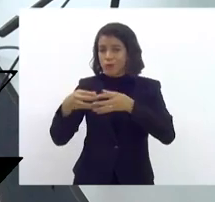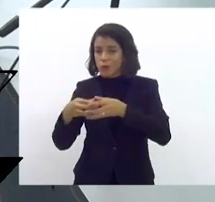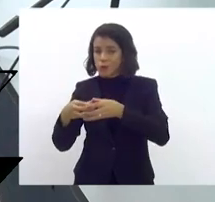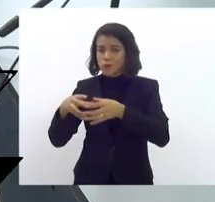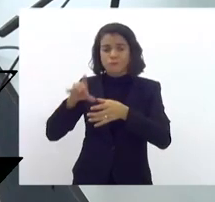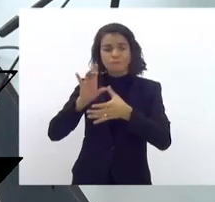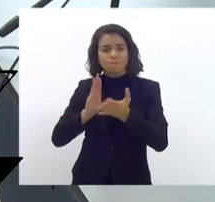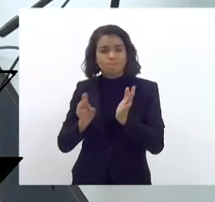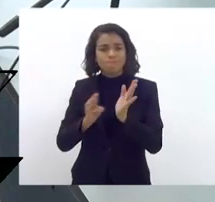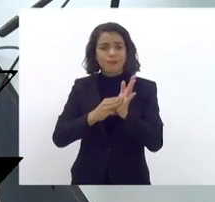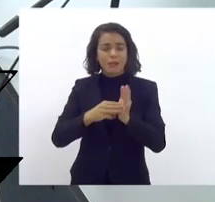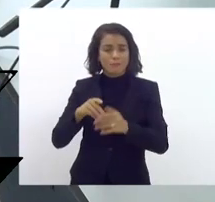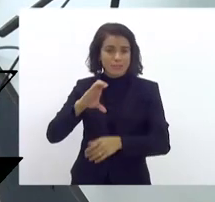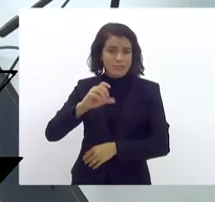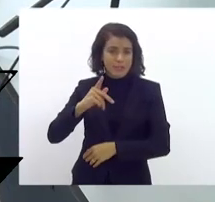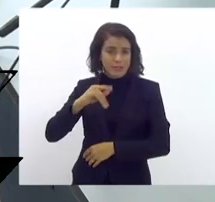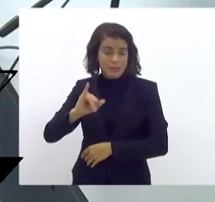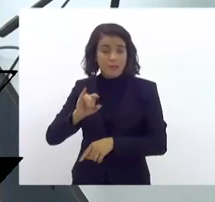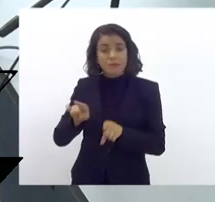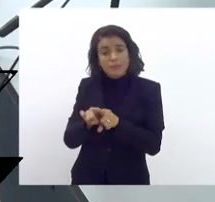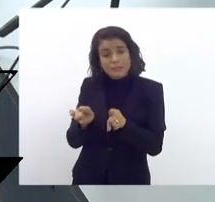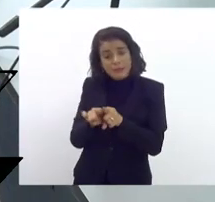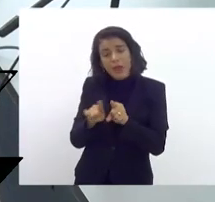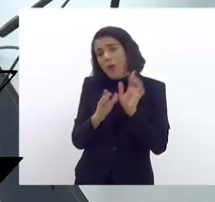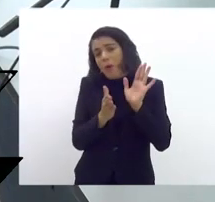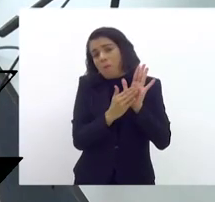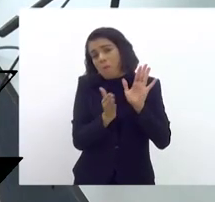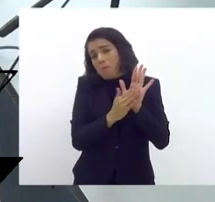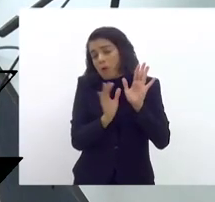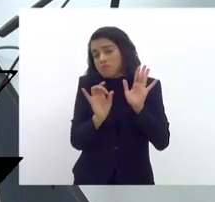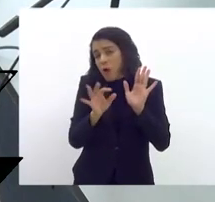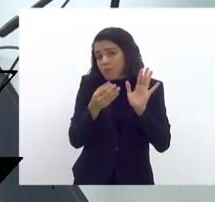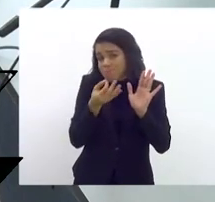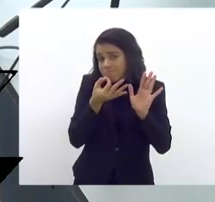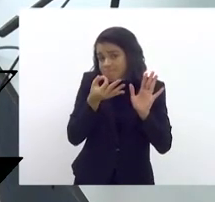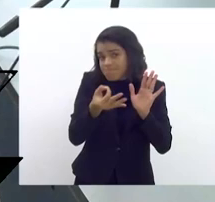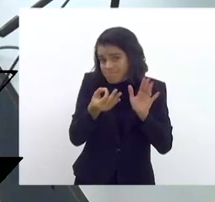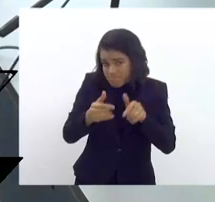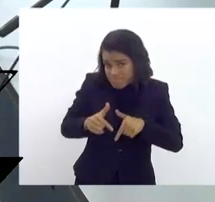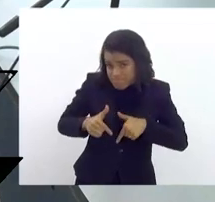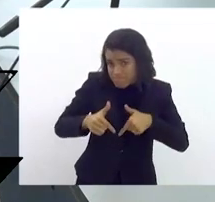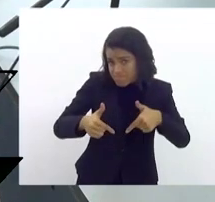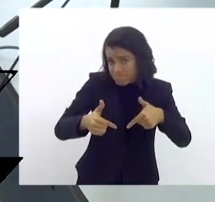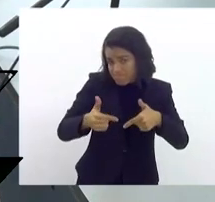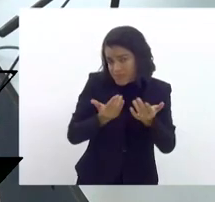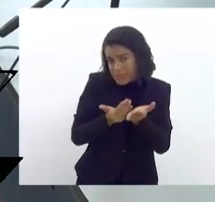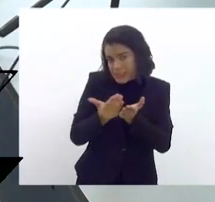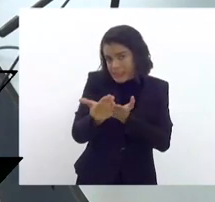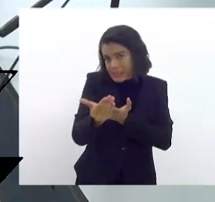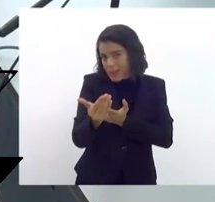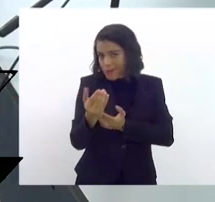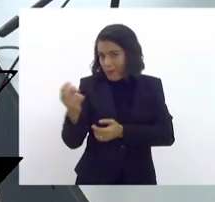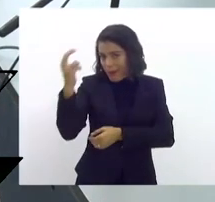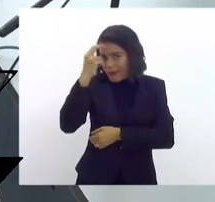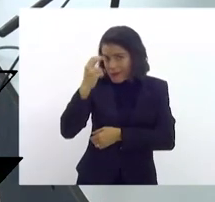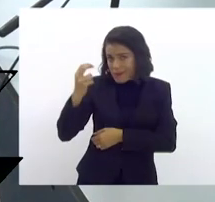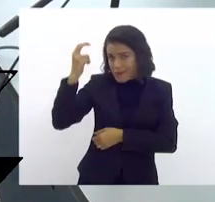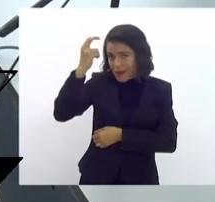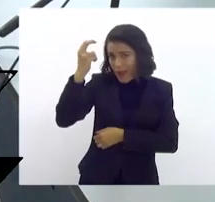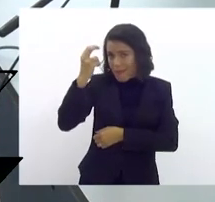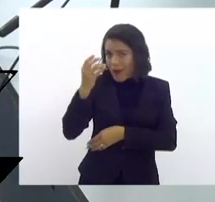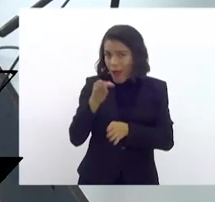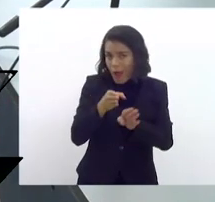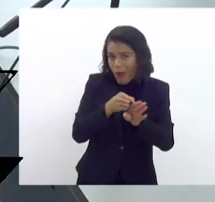CPI mas é apenas uma proposta Inicial um ponto de partida também intelectual para orientação